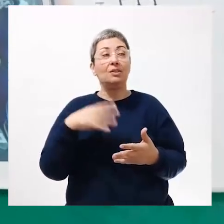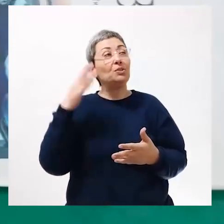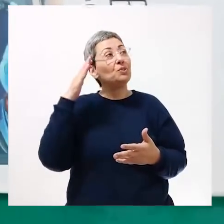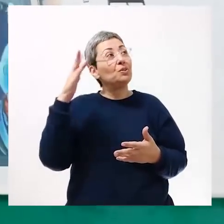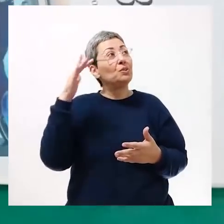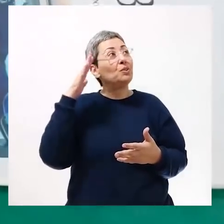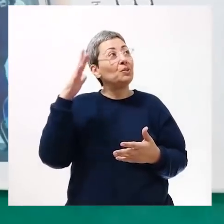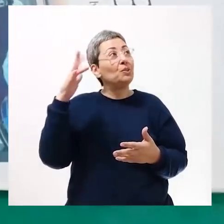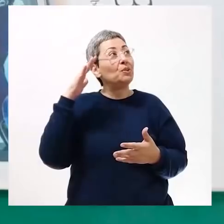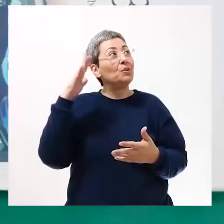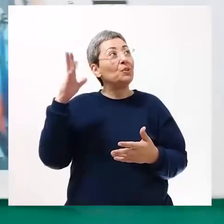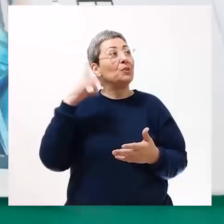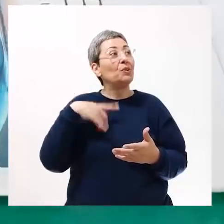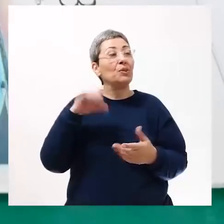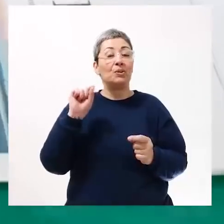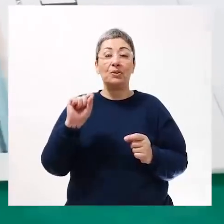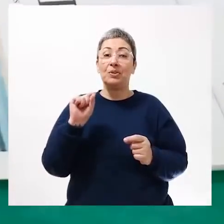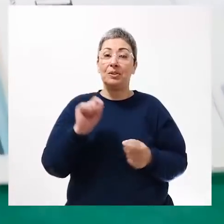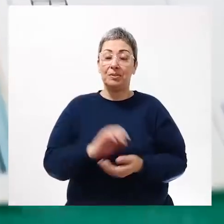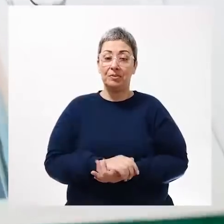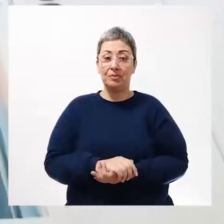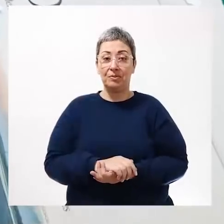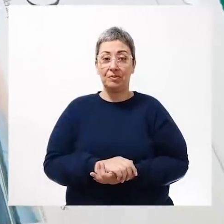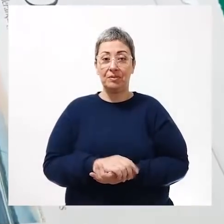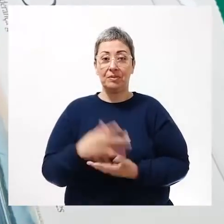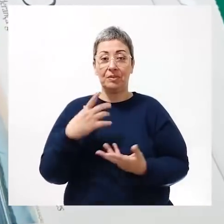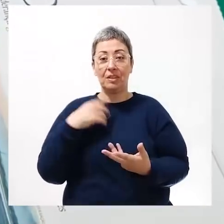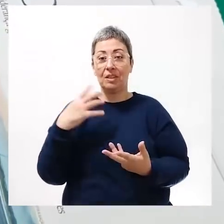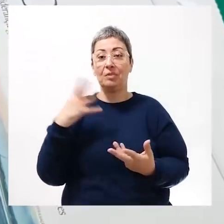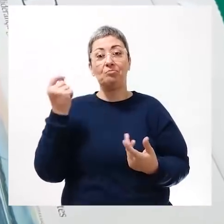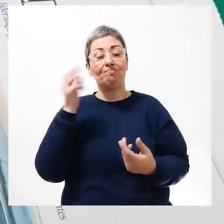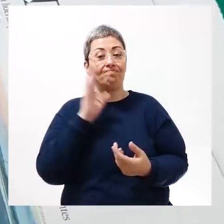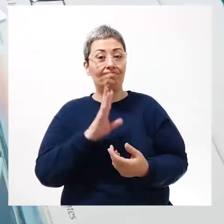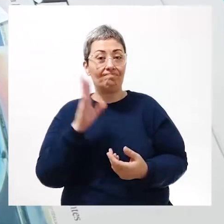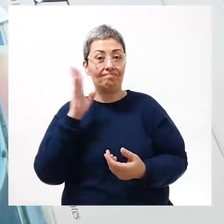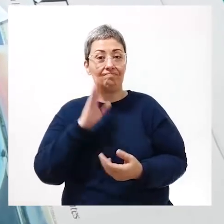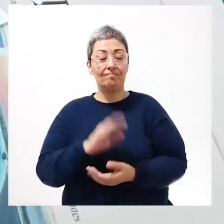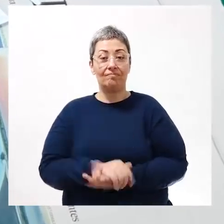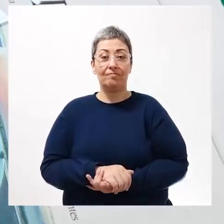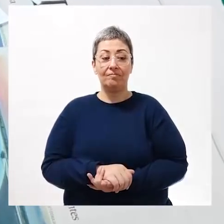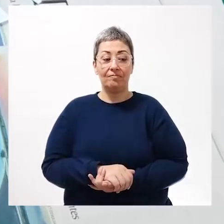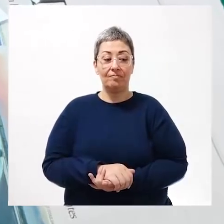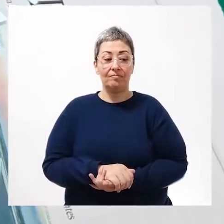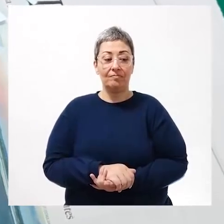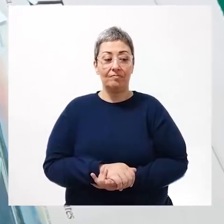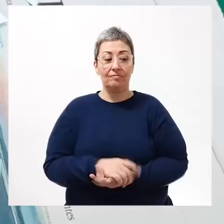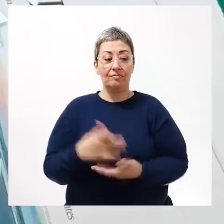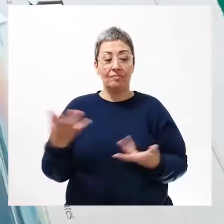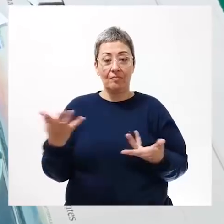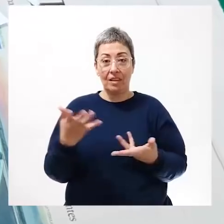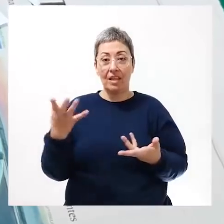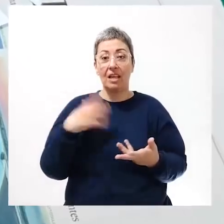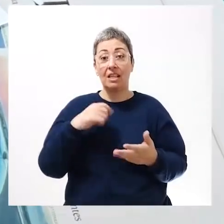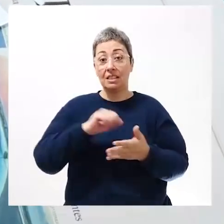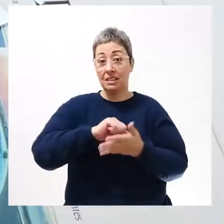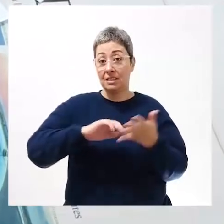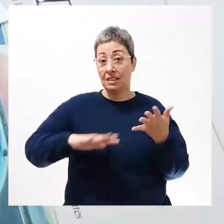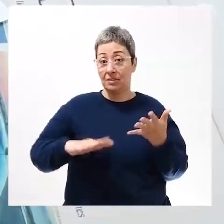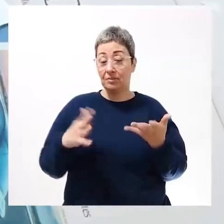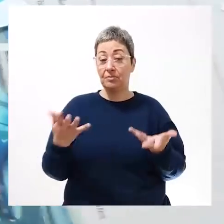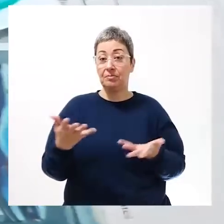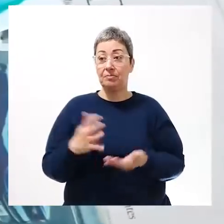estar pensando, vai estar imaginando, e é muito legal. Então, olha,